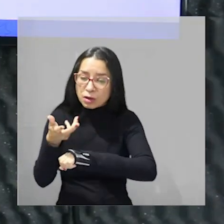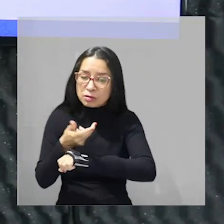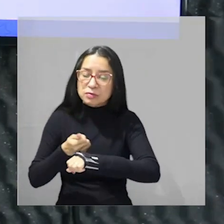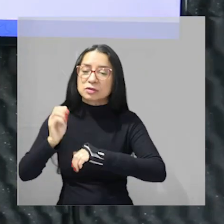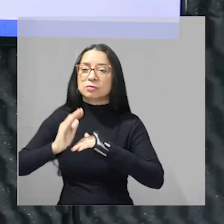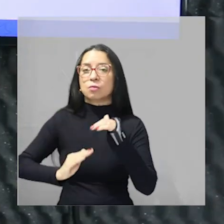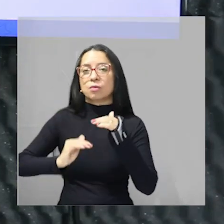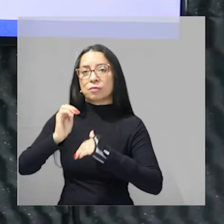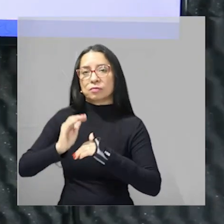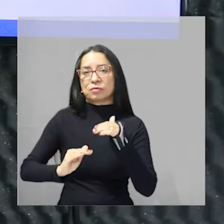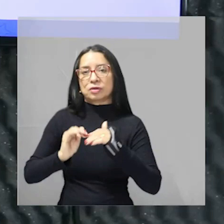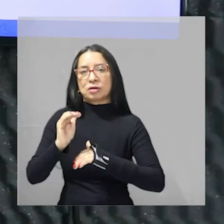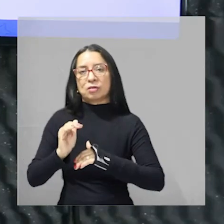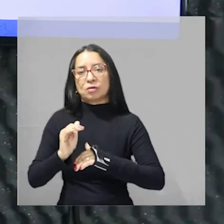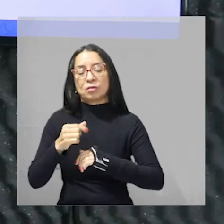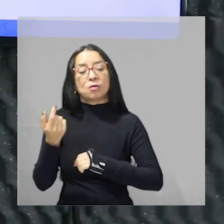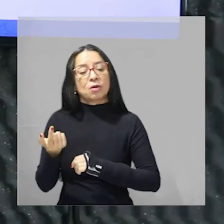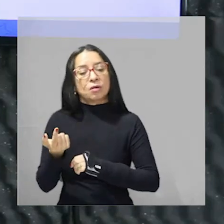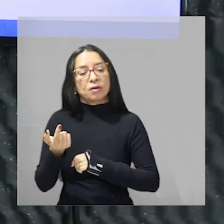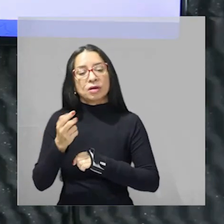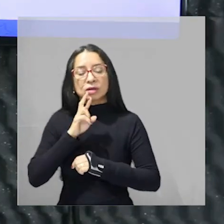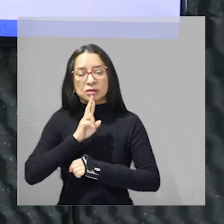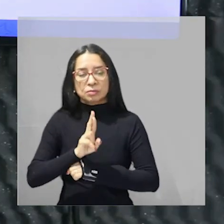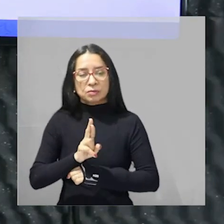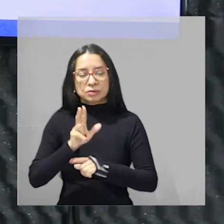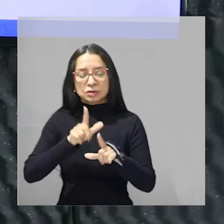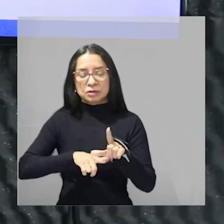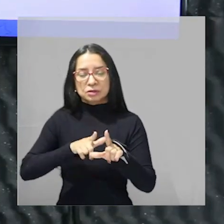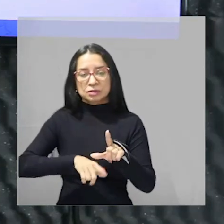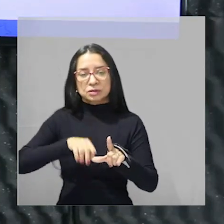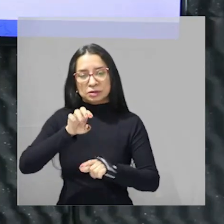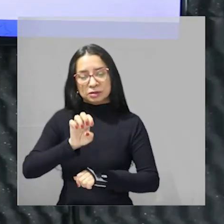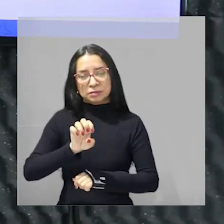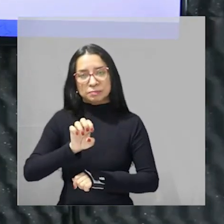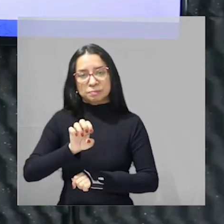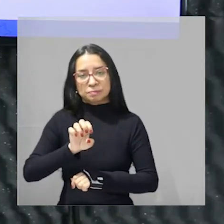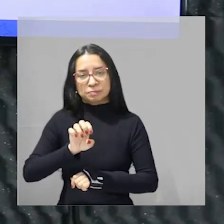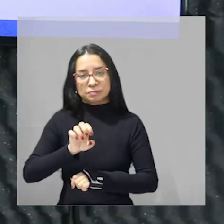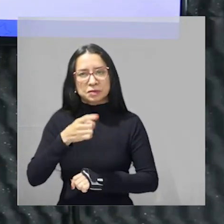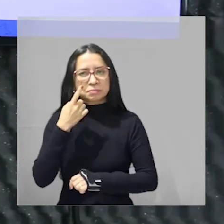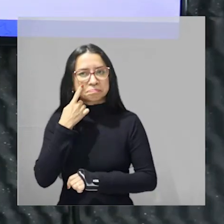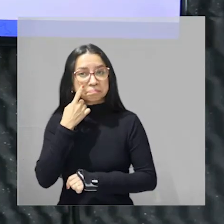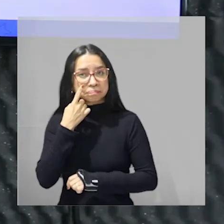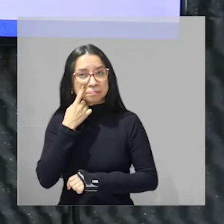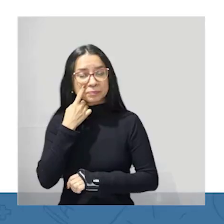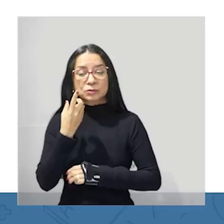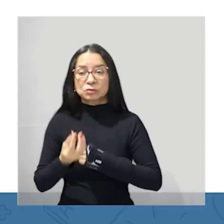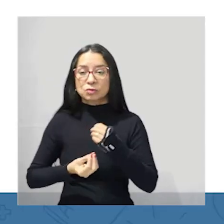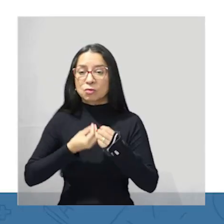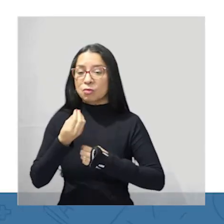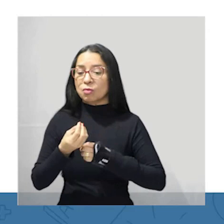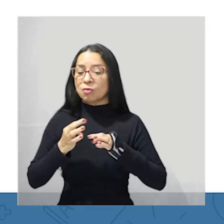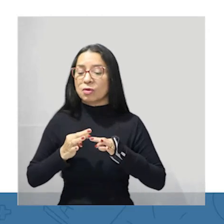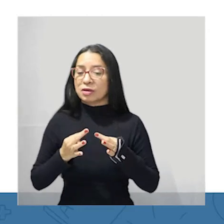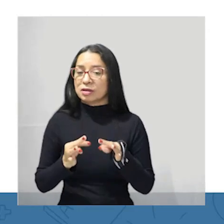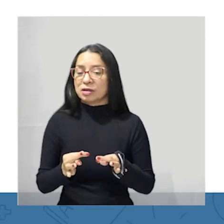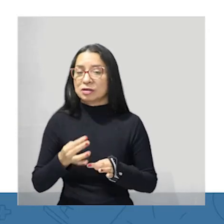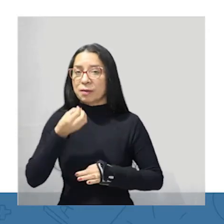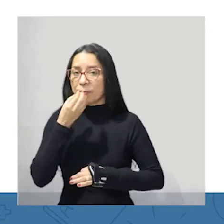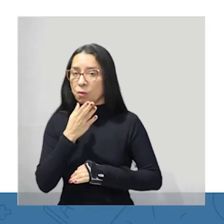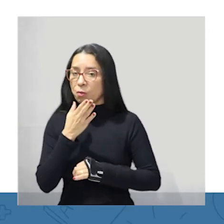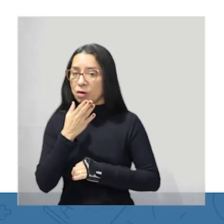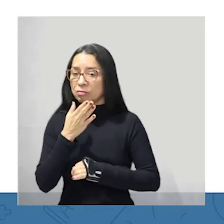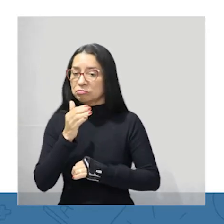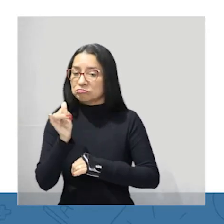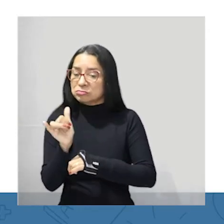qualificação profissional. Qual é o nosso gabarito? Letra E. Tá vendo como essa técnica é bacana?